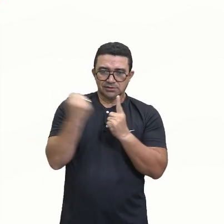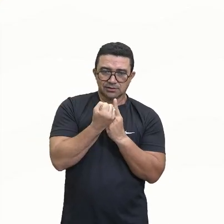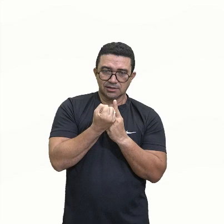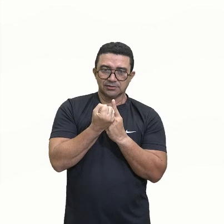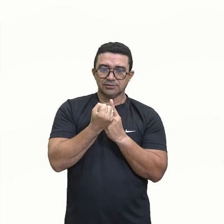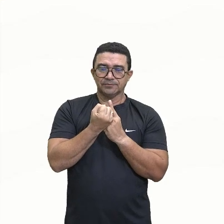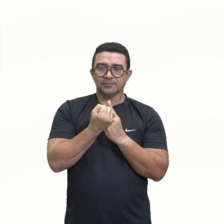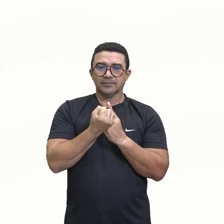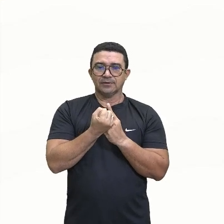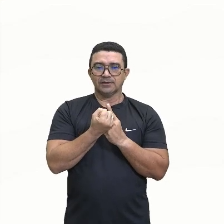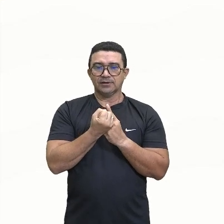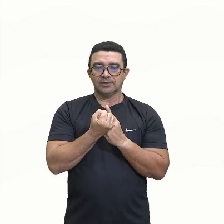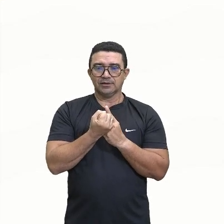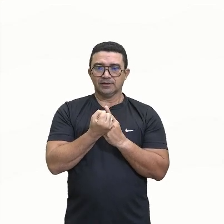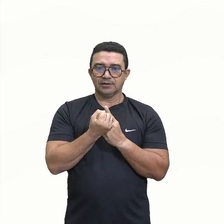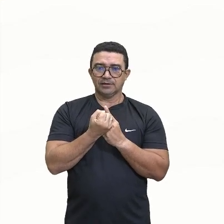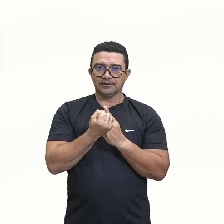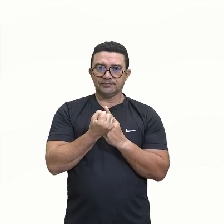numa sociedade